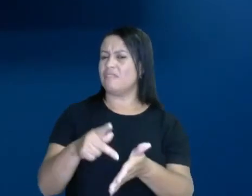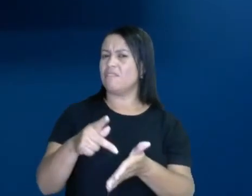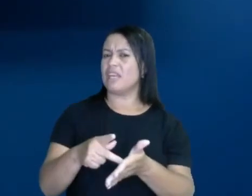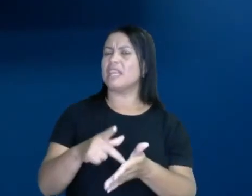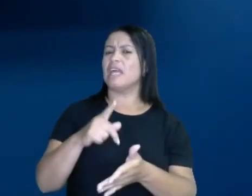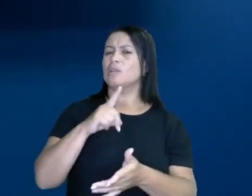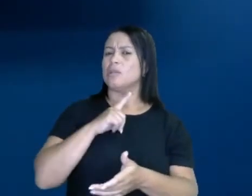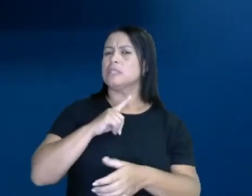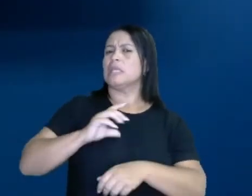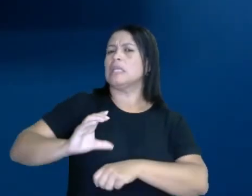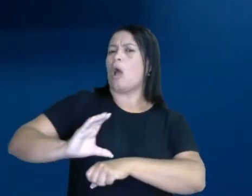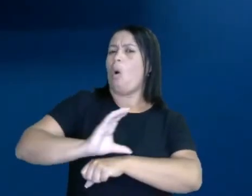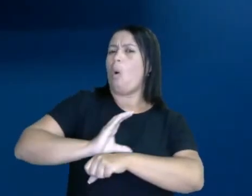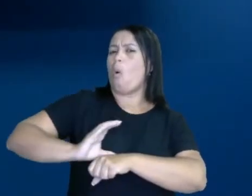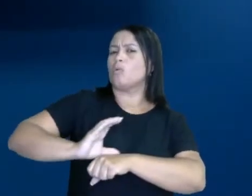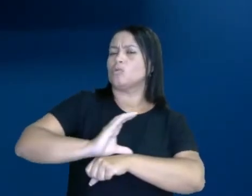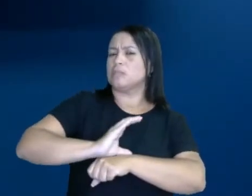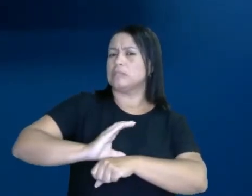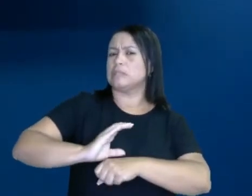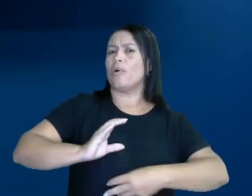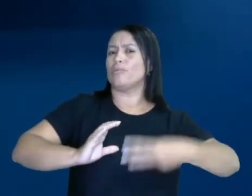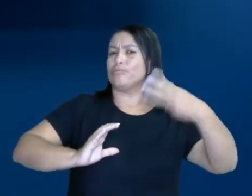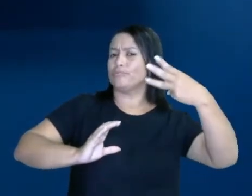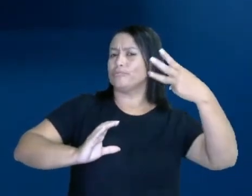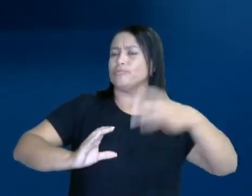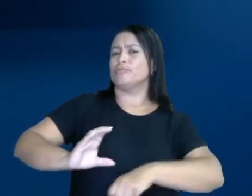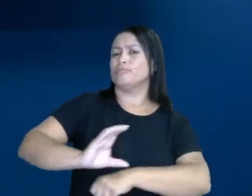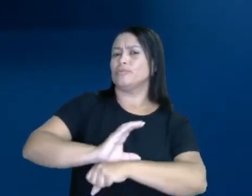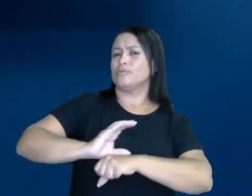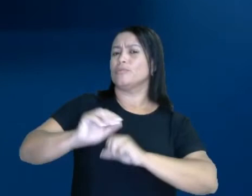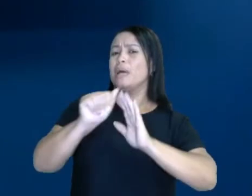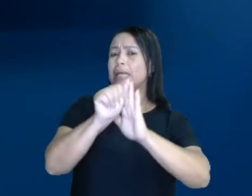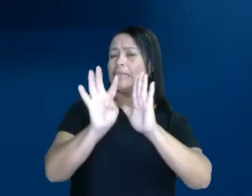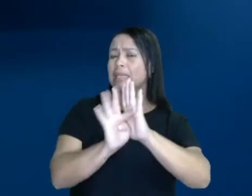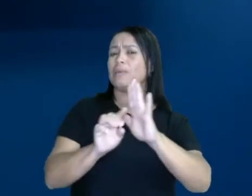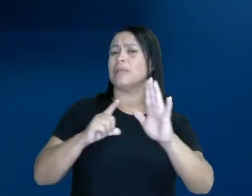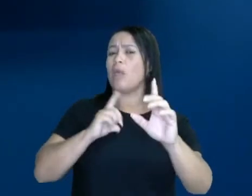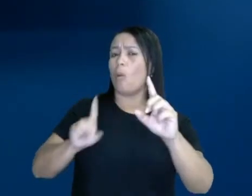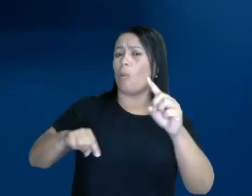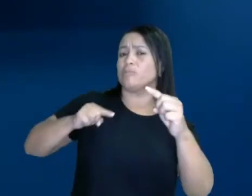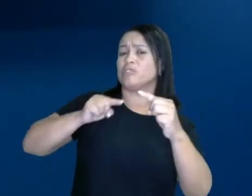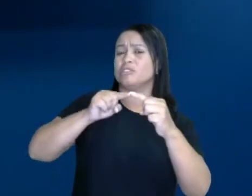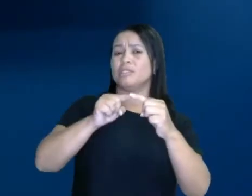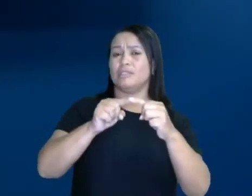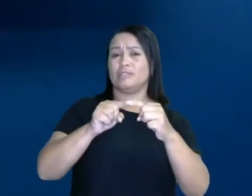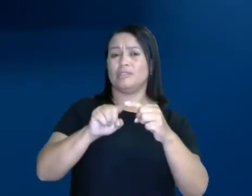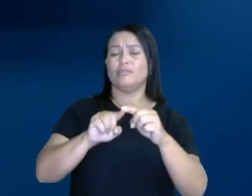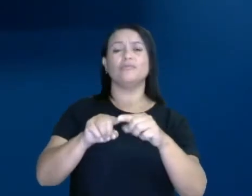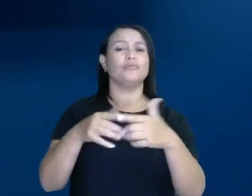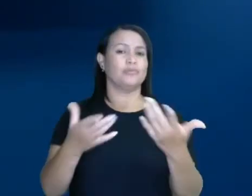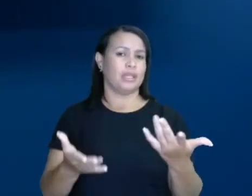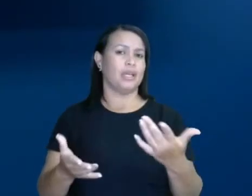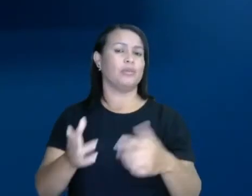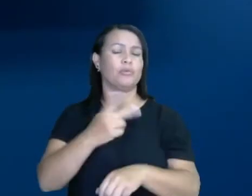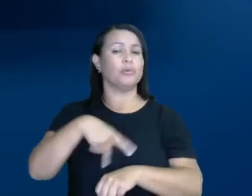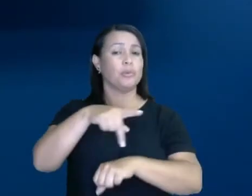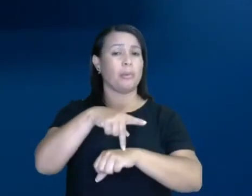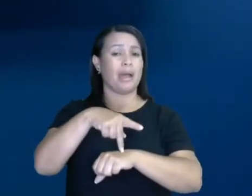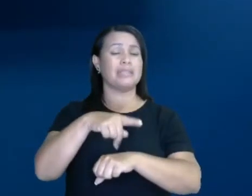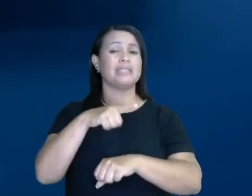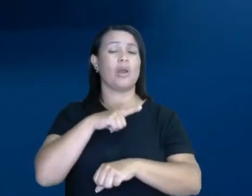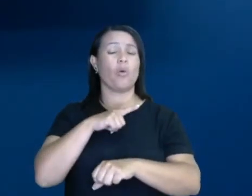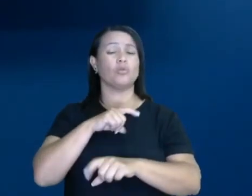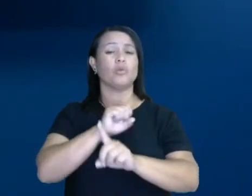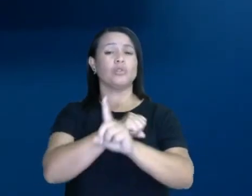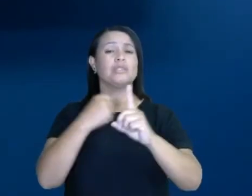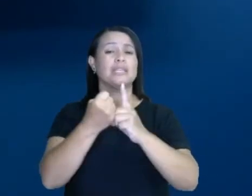nossa república, né, o terceiro artigo que constitui o objetivo da nossa república federativa, né, de construir uma sociedade